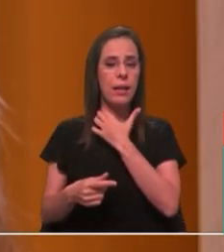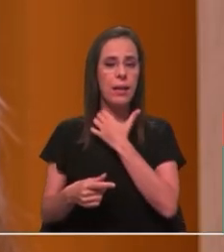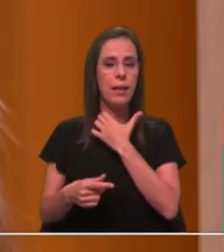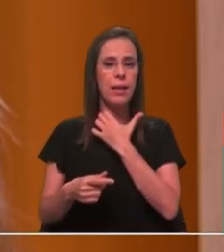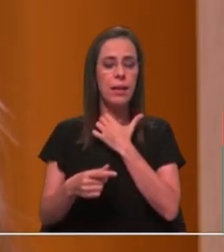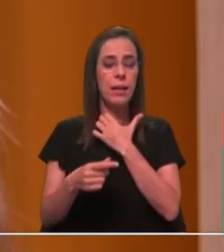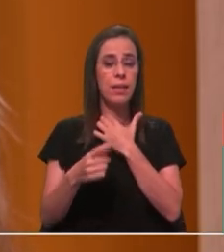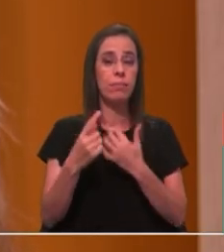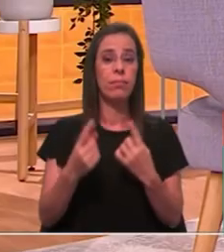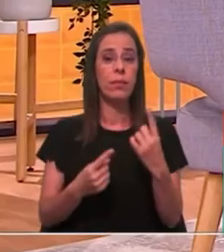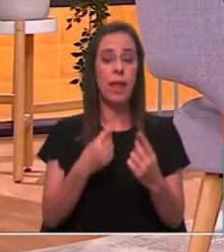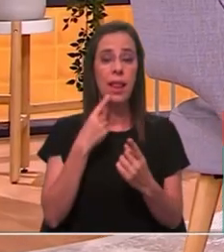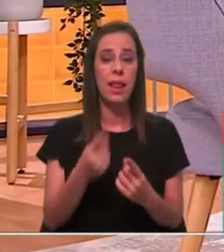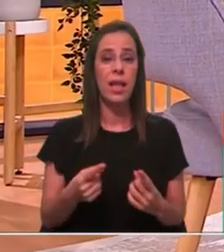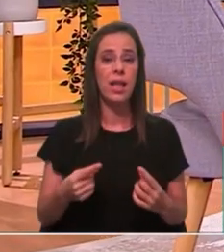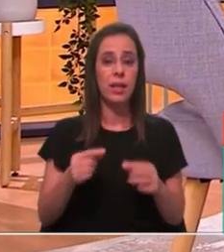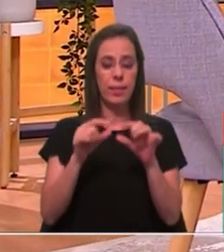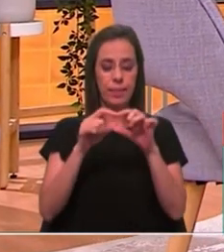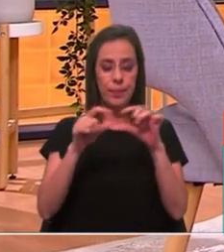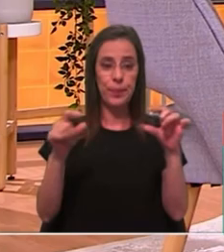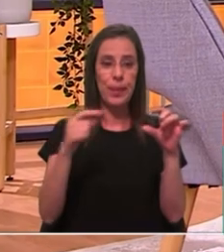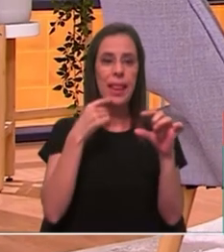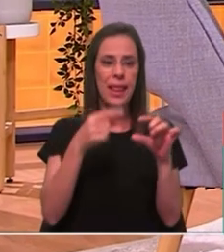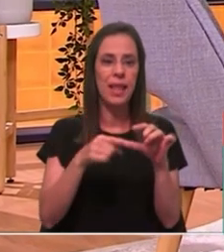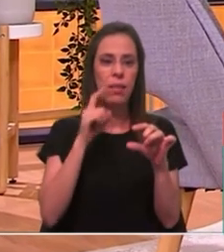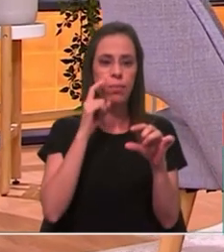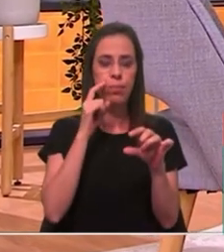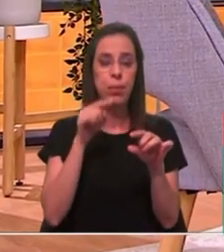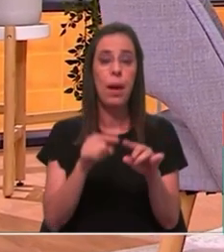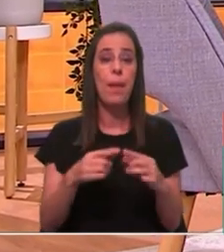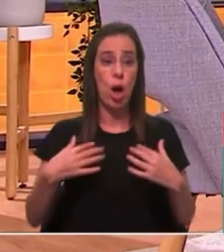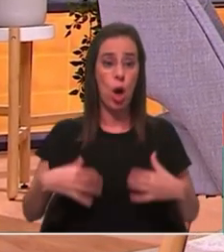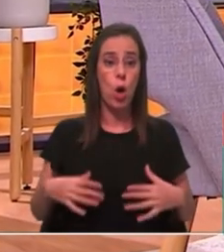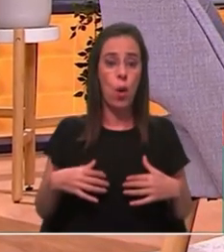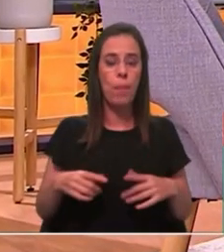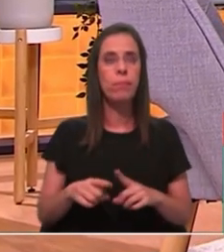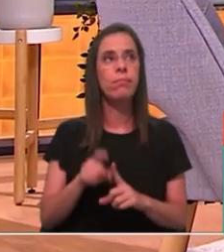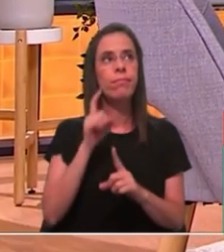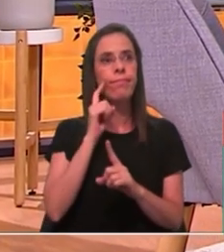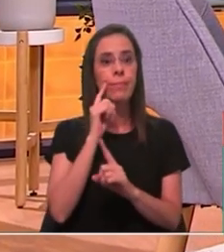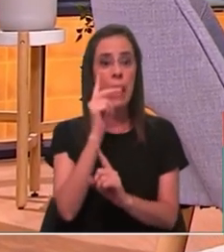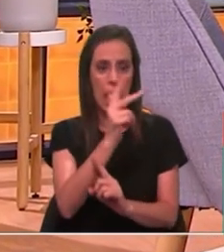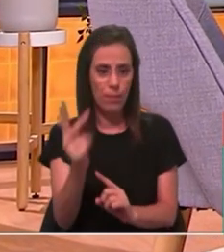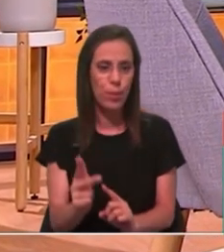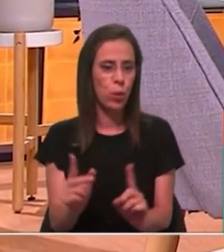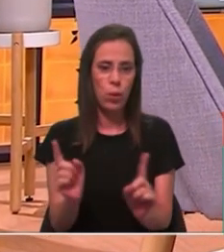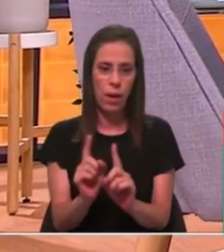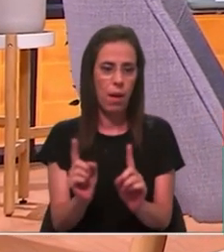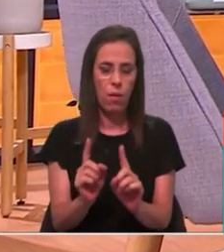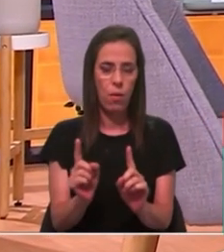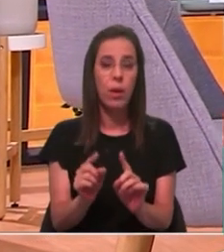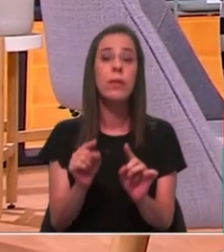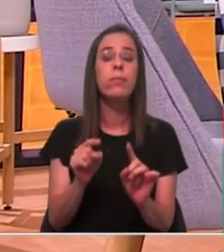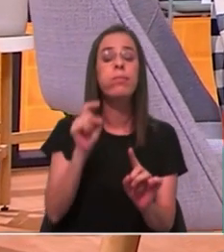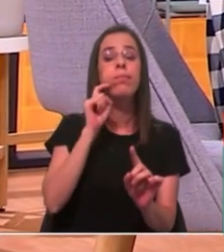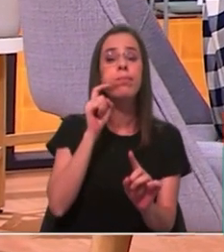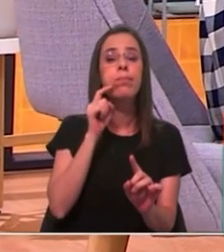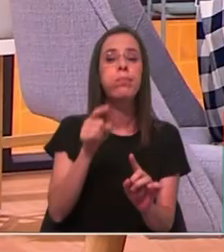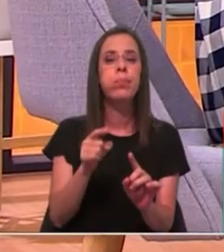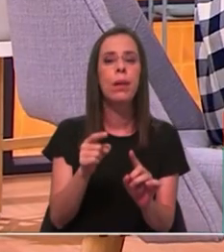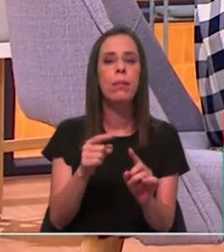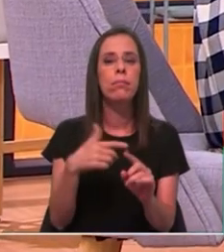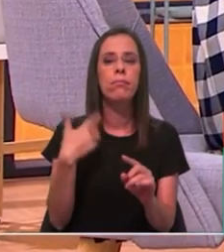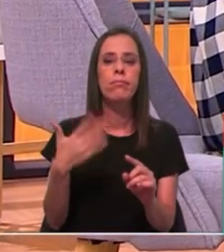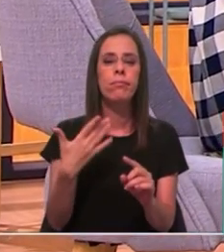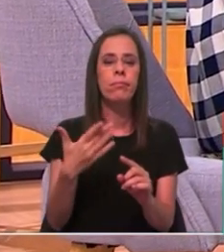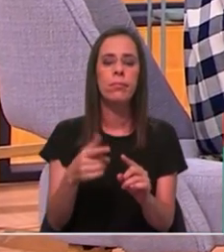isso às vezes vem até indicado na etiqueta. Mas mesmo essa roupa não é uma proteção absoluta e essa proteção vai-se